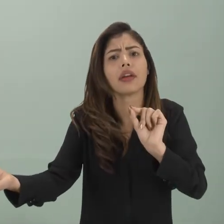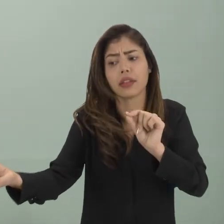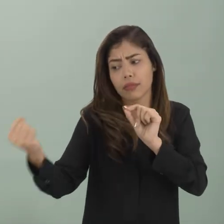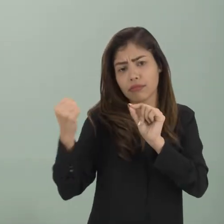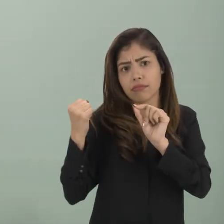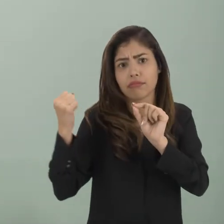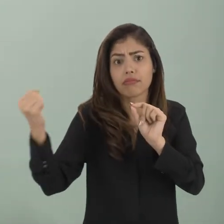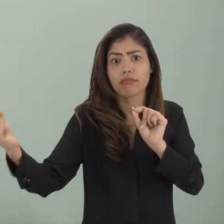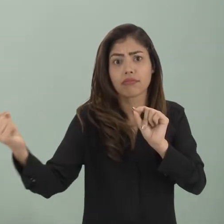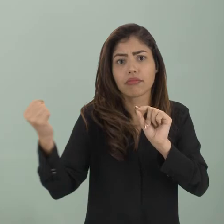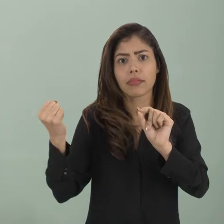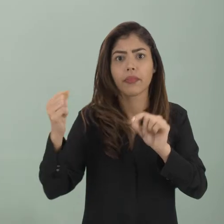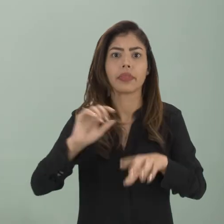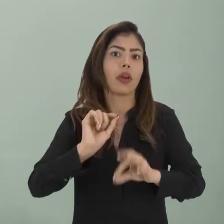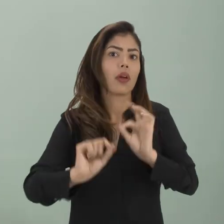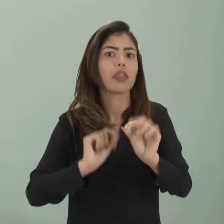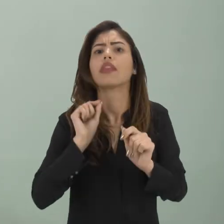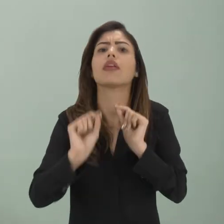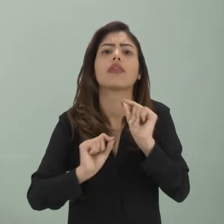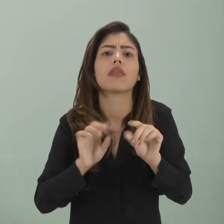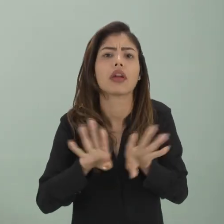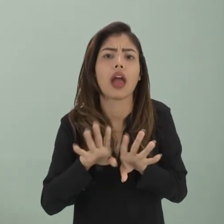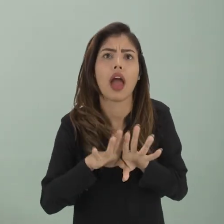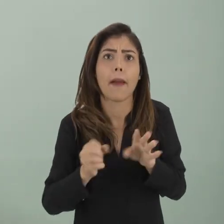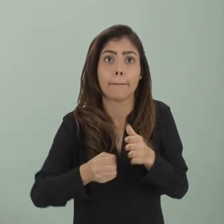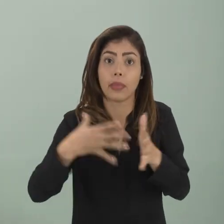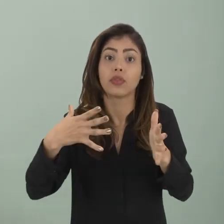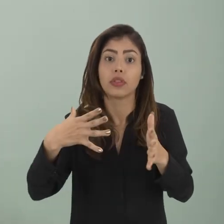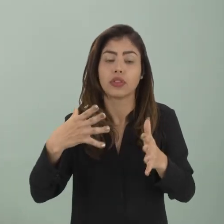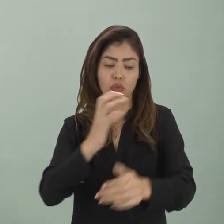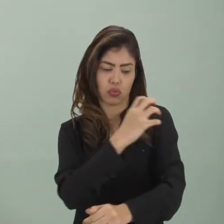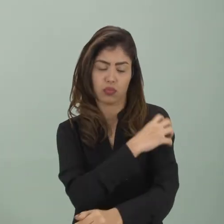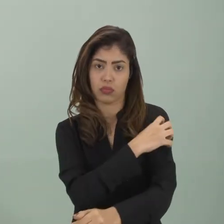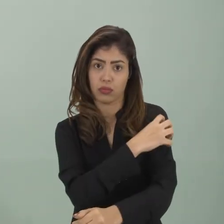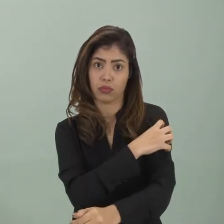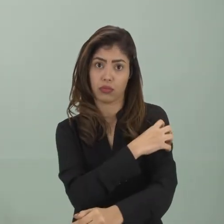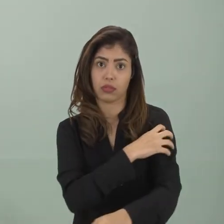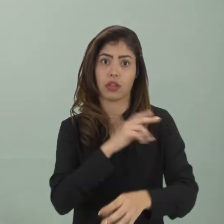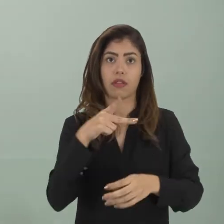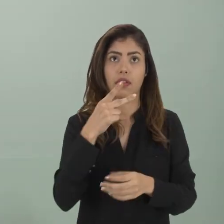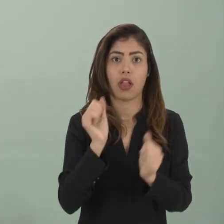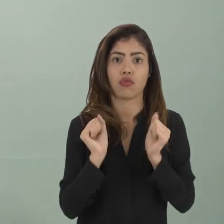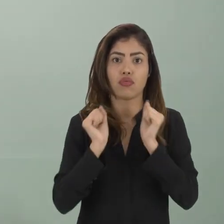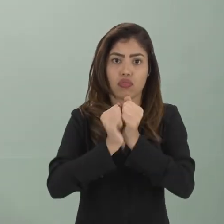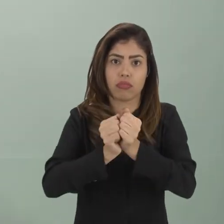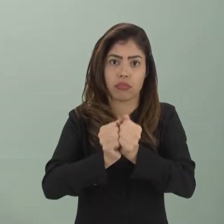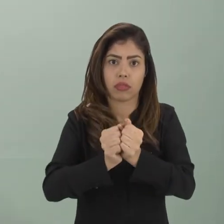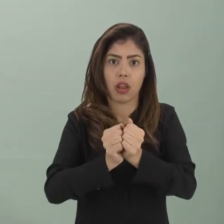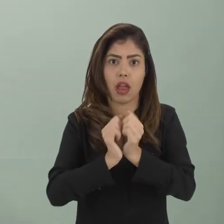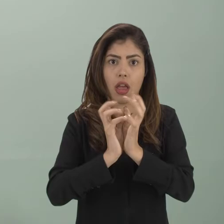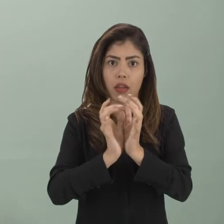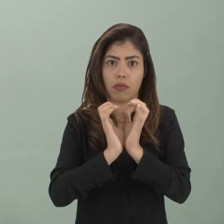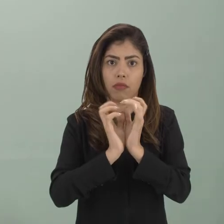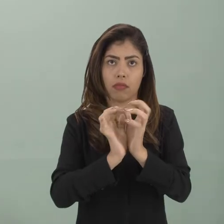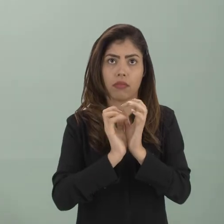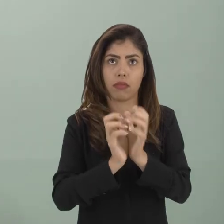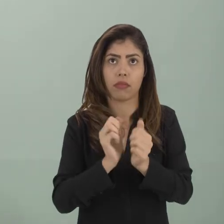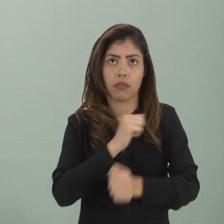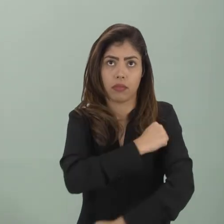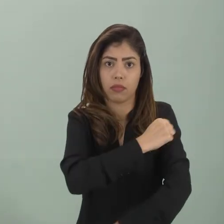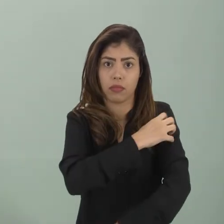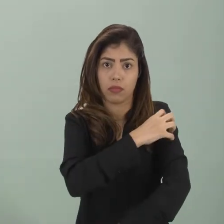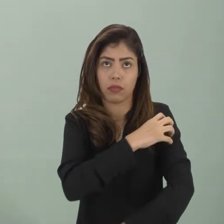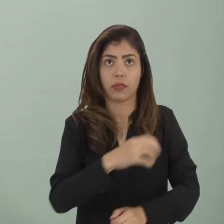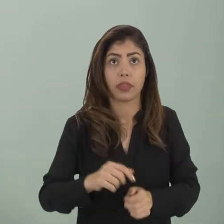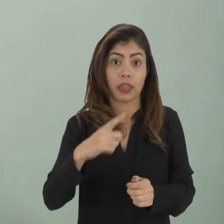movimento. Então, existe uma porção do nosso músculo que a gente chama de junção neuromuscular. Nós